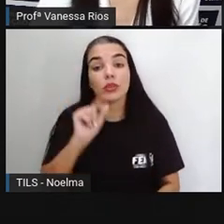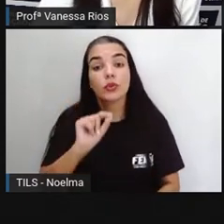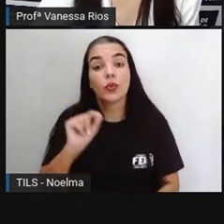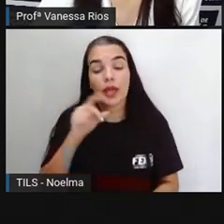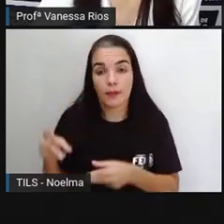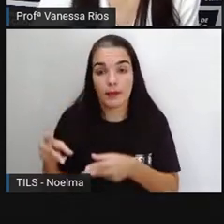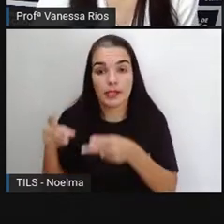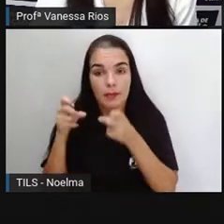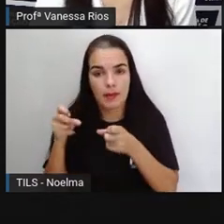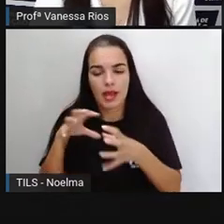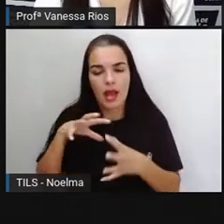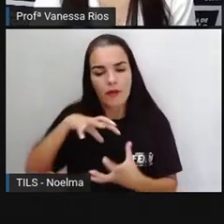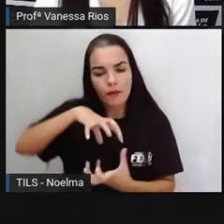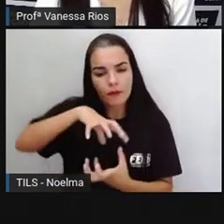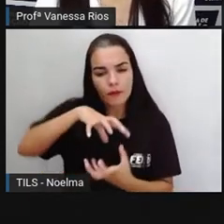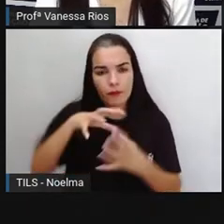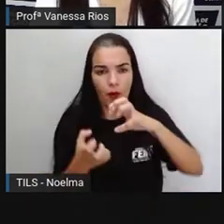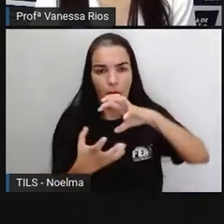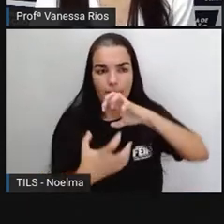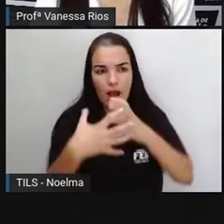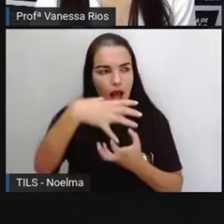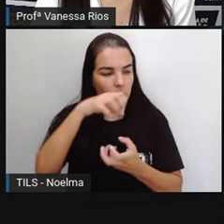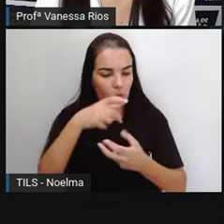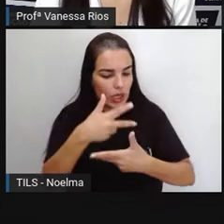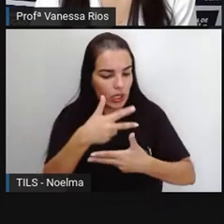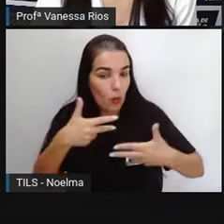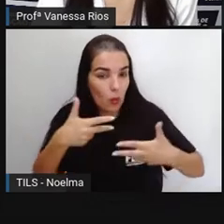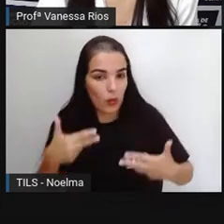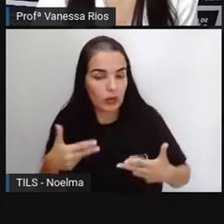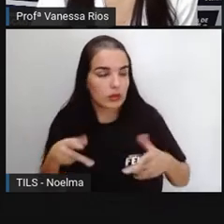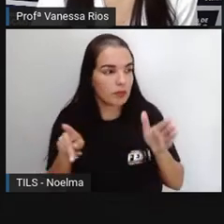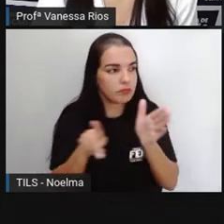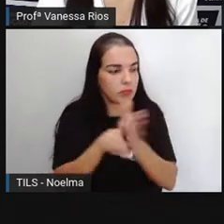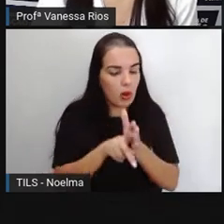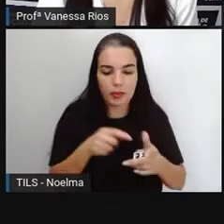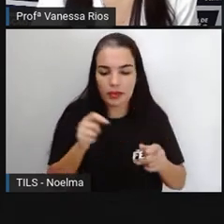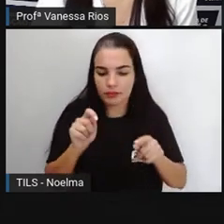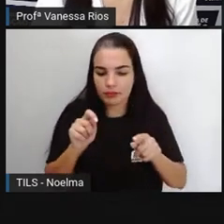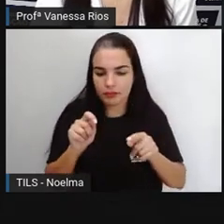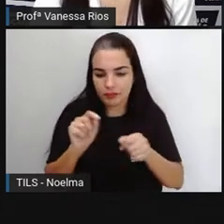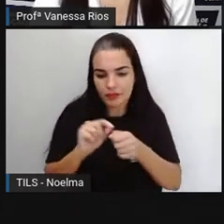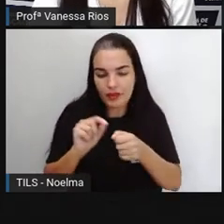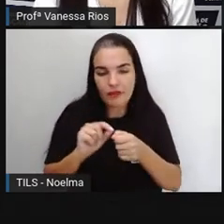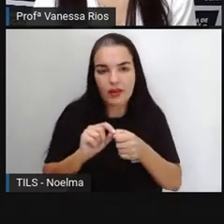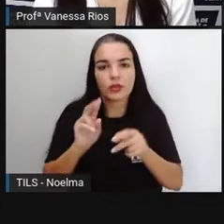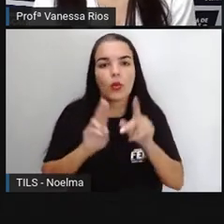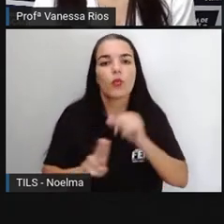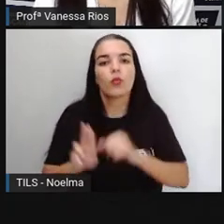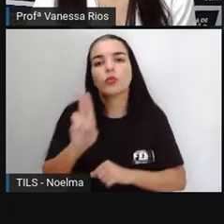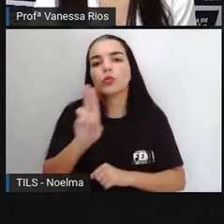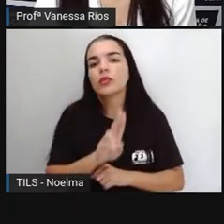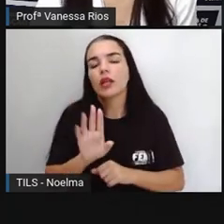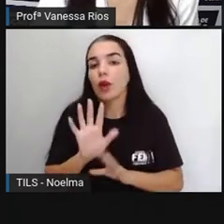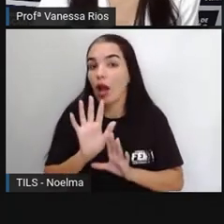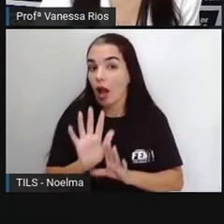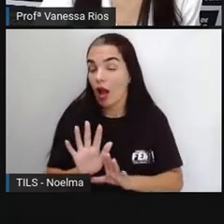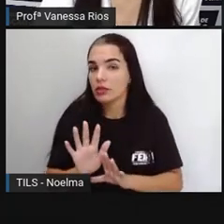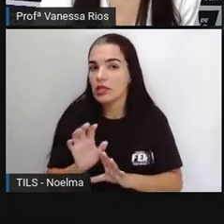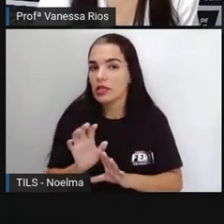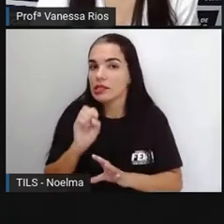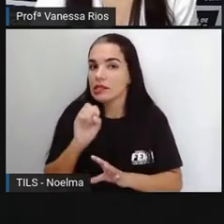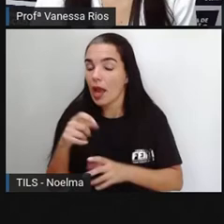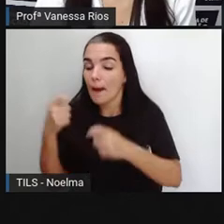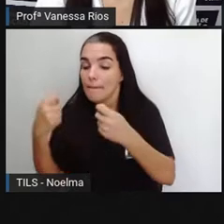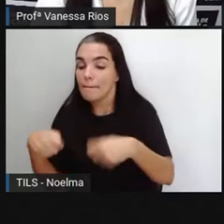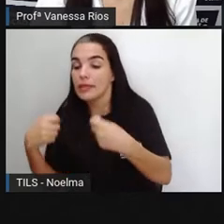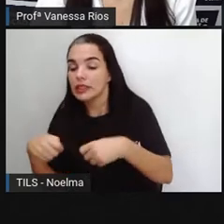que os formatos e os tipos de materiais vão ser aí utilizados dependendo da